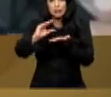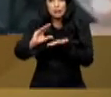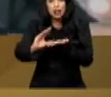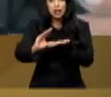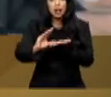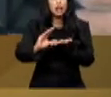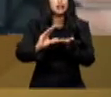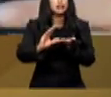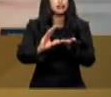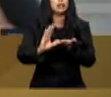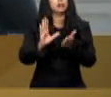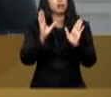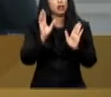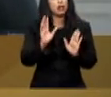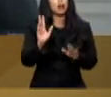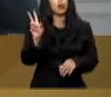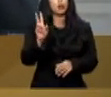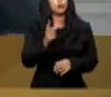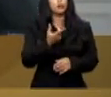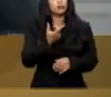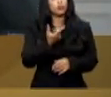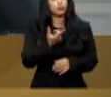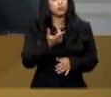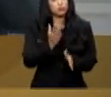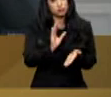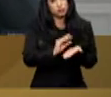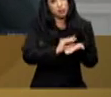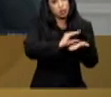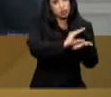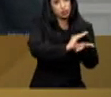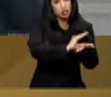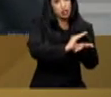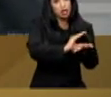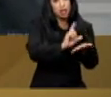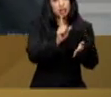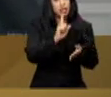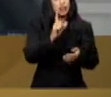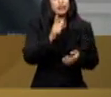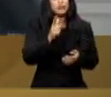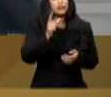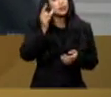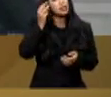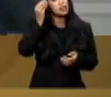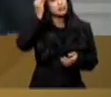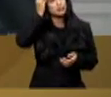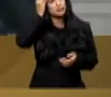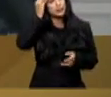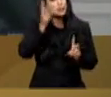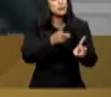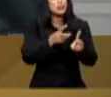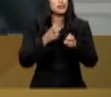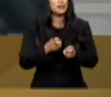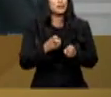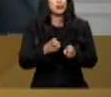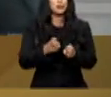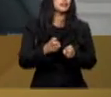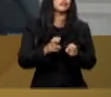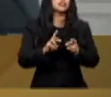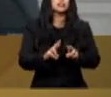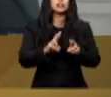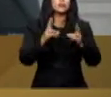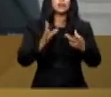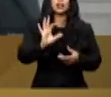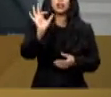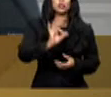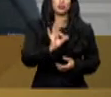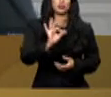X, que foi considerada não isonômica entre os estados que participavam. O que se